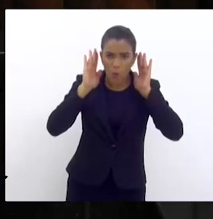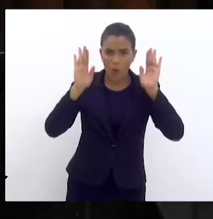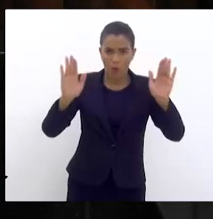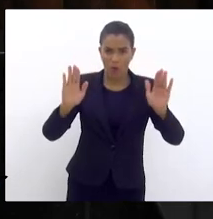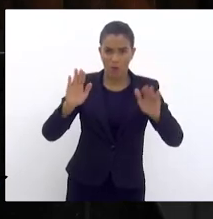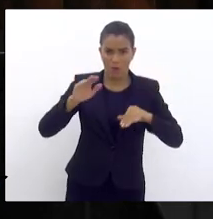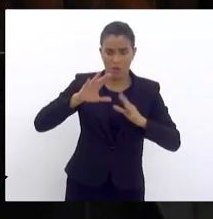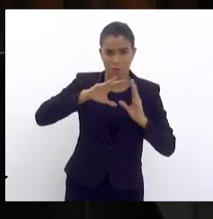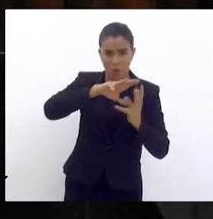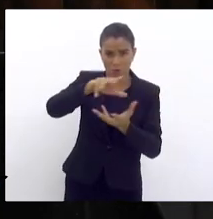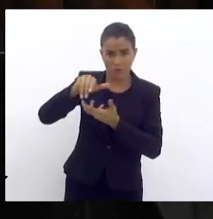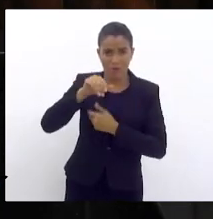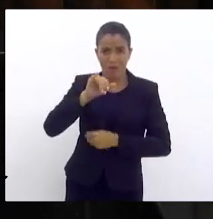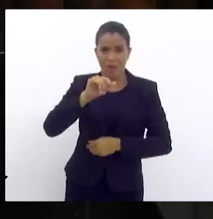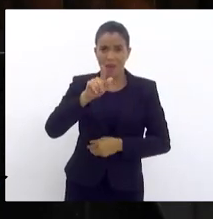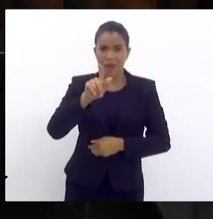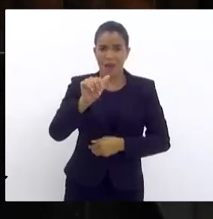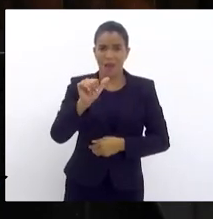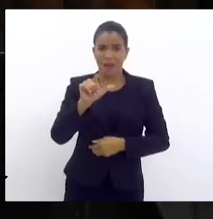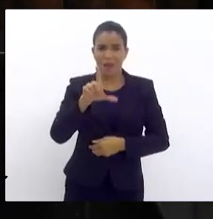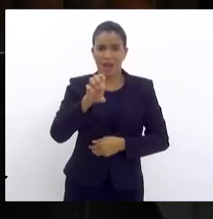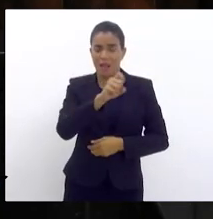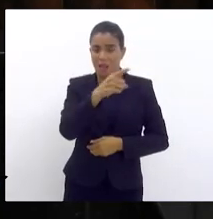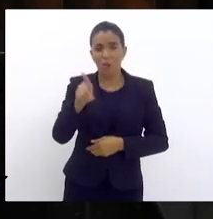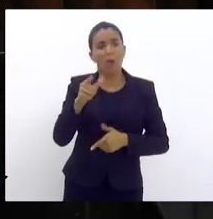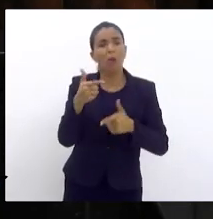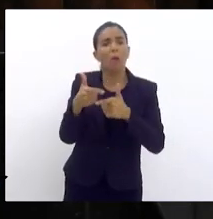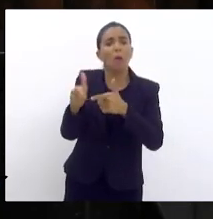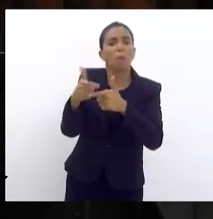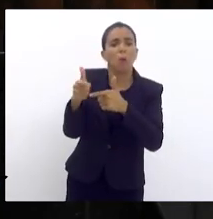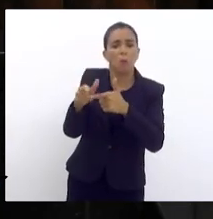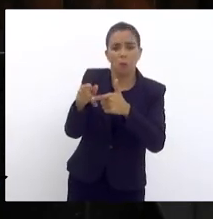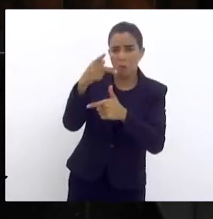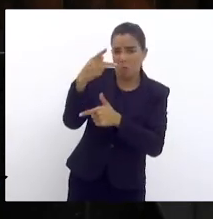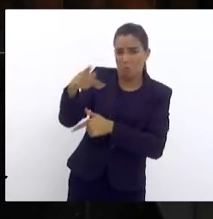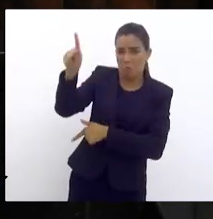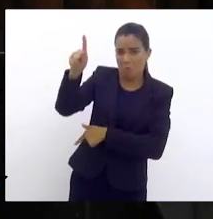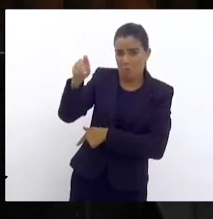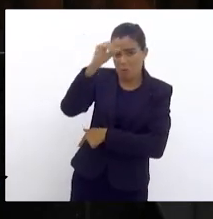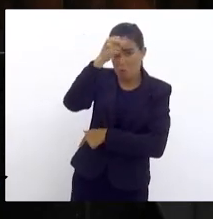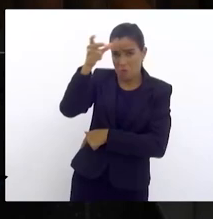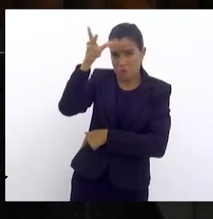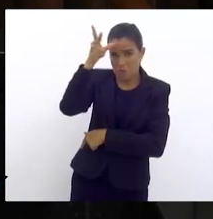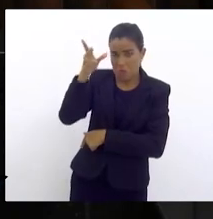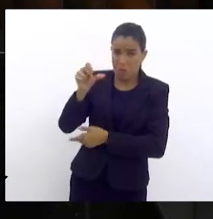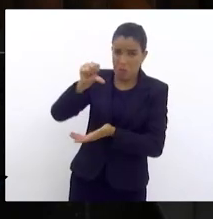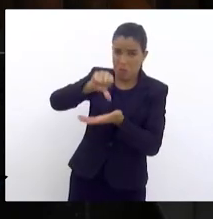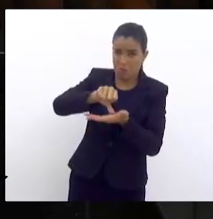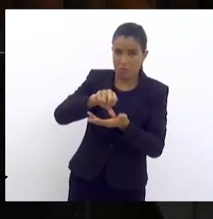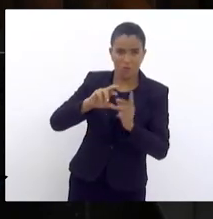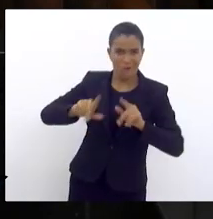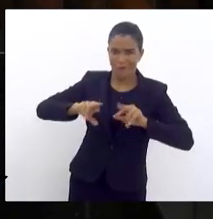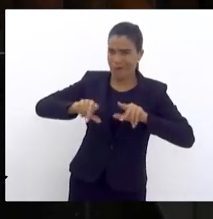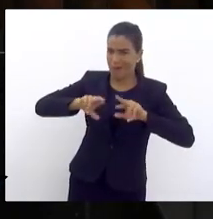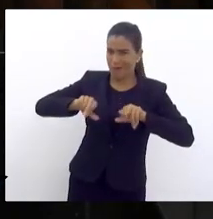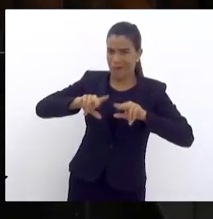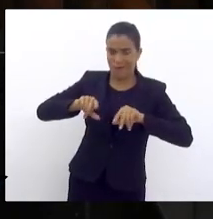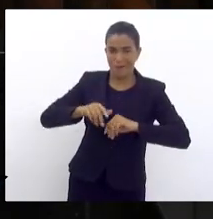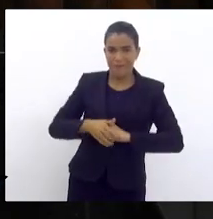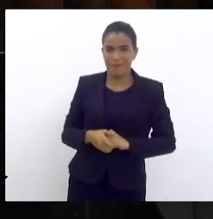Galeão é um problema do município da capital não é não